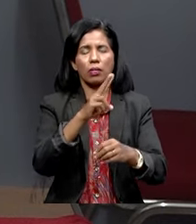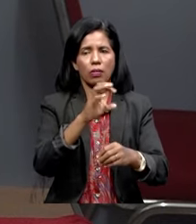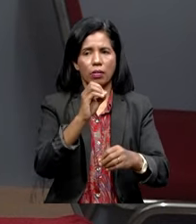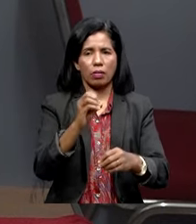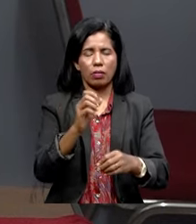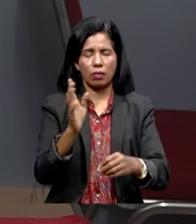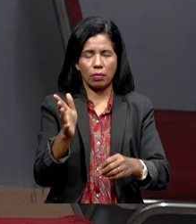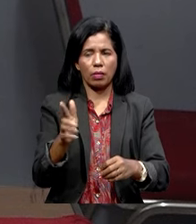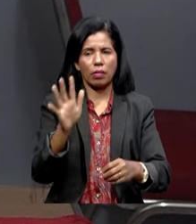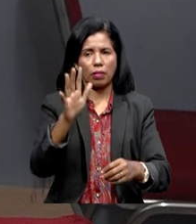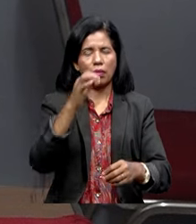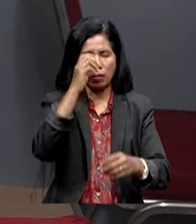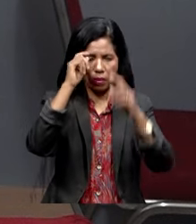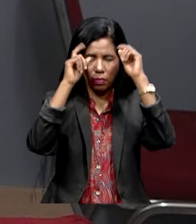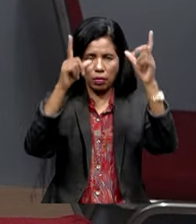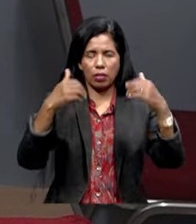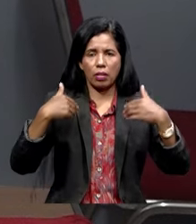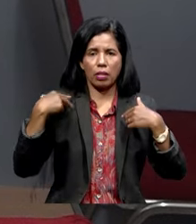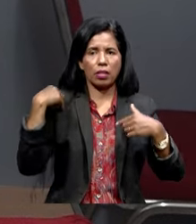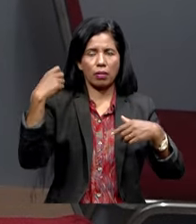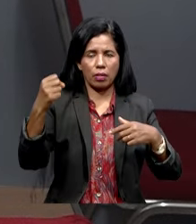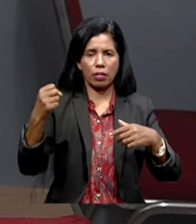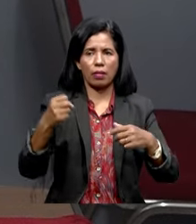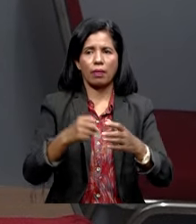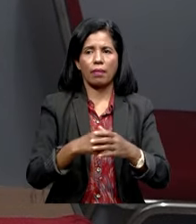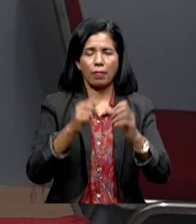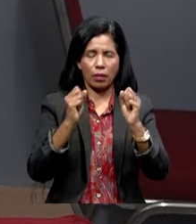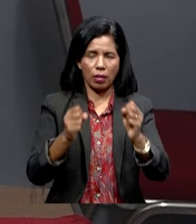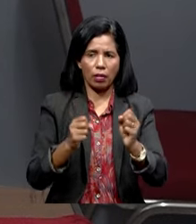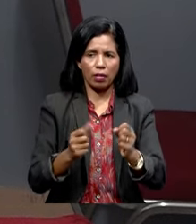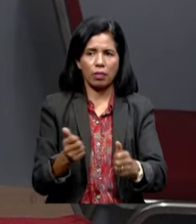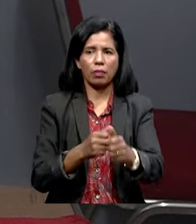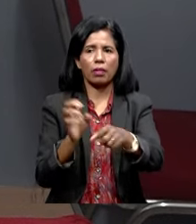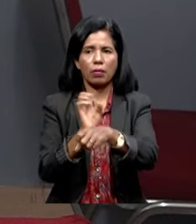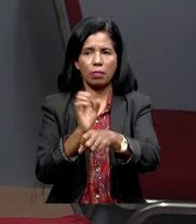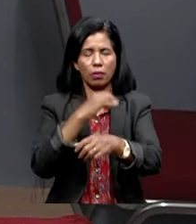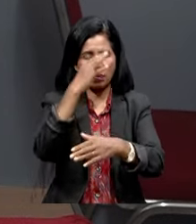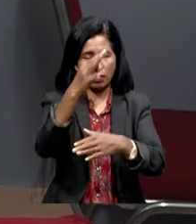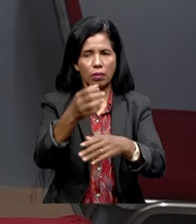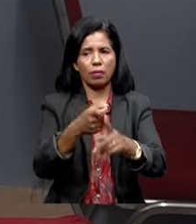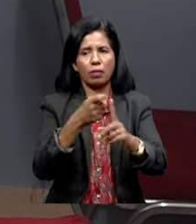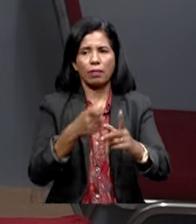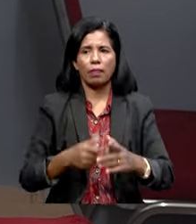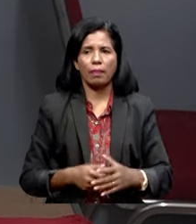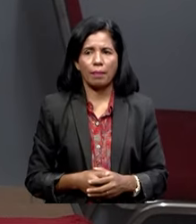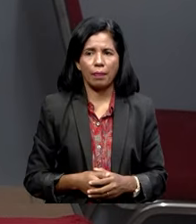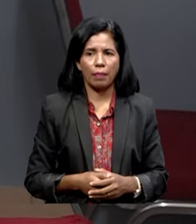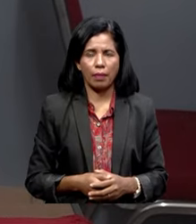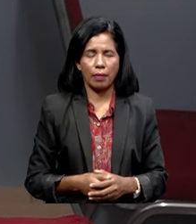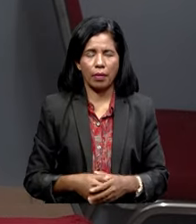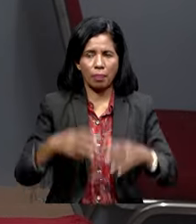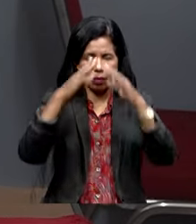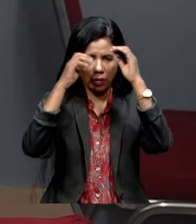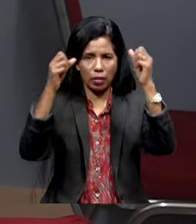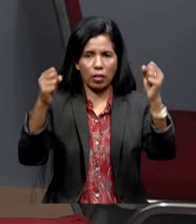2025 ba oinen Timor Leste sei ha kebit para atu tudu ni ne ekonominya ba oin li ho se aspeto sira Foi na Lais Nemos, presidente